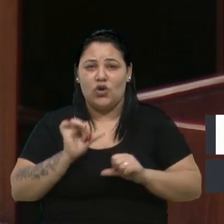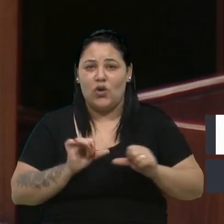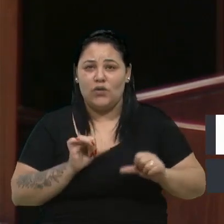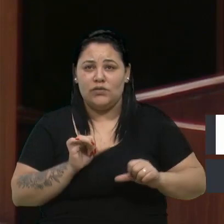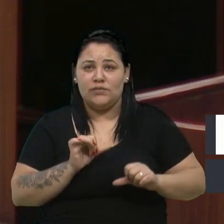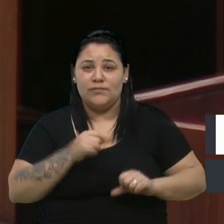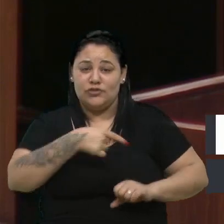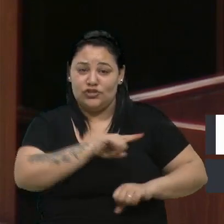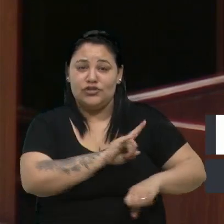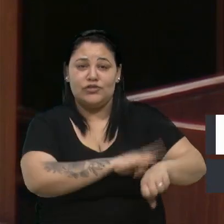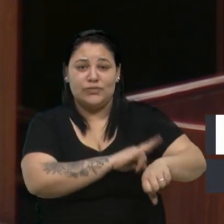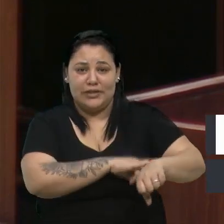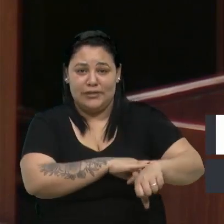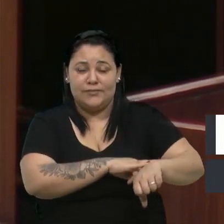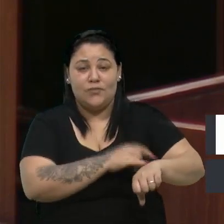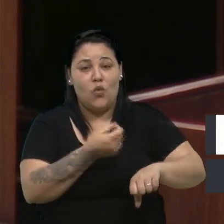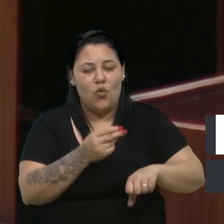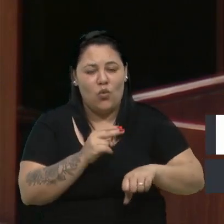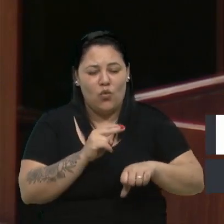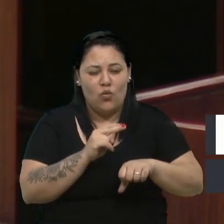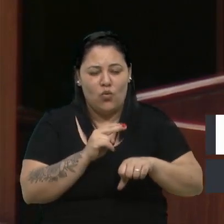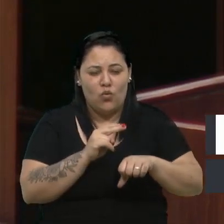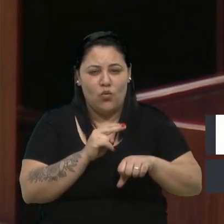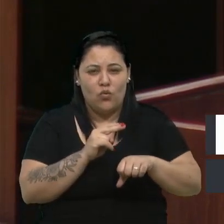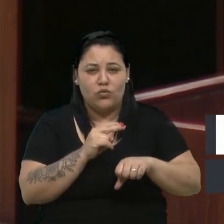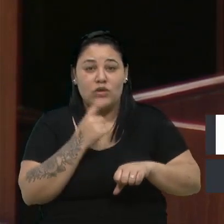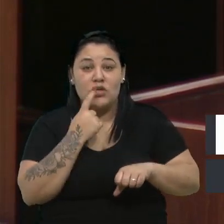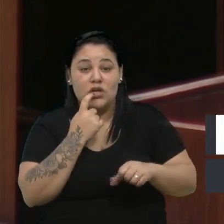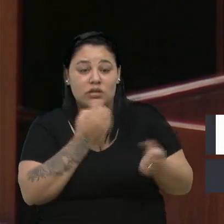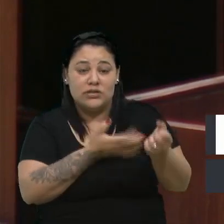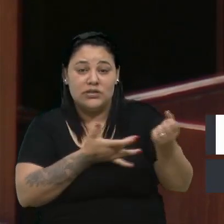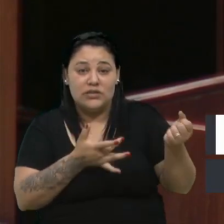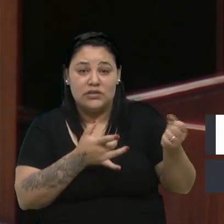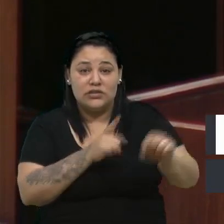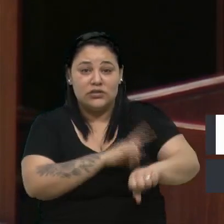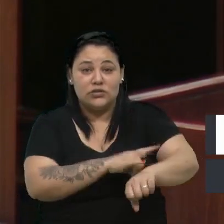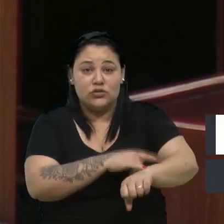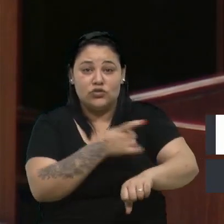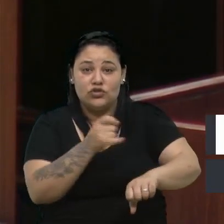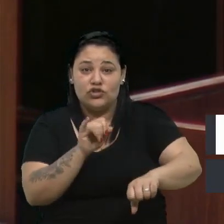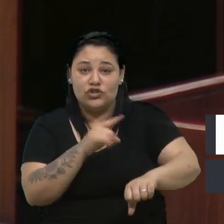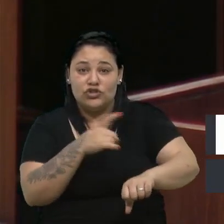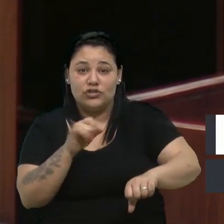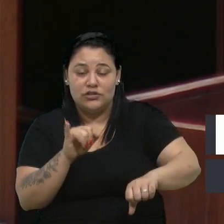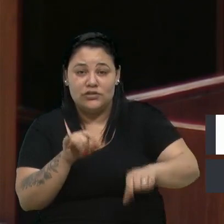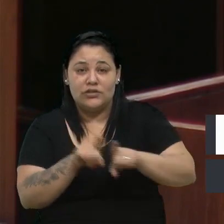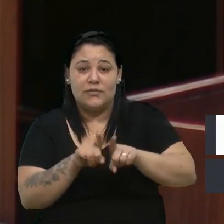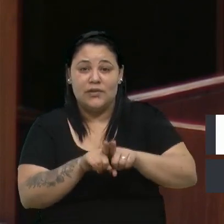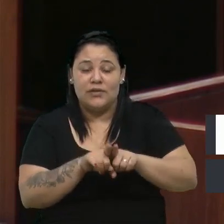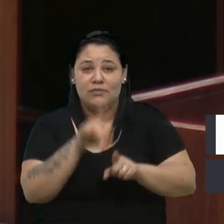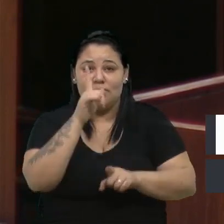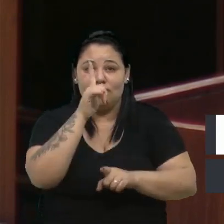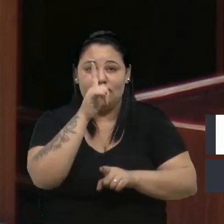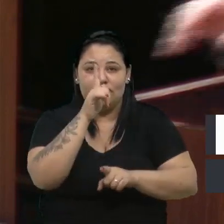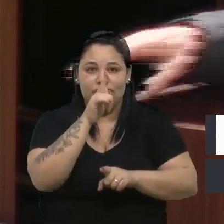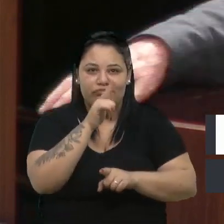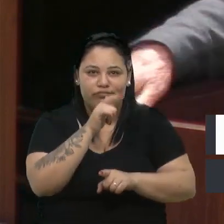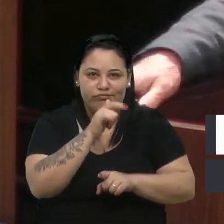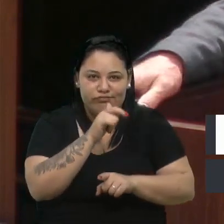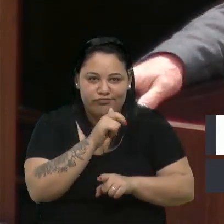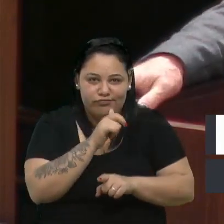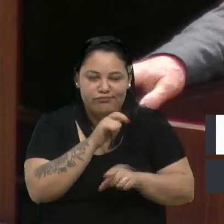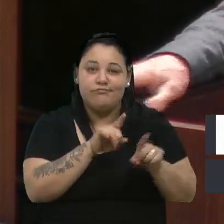padrões urinários, sangue na urina e disfunção erétil. Nós tivemos no final de semana um